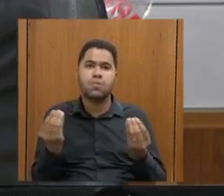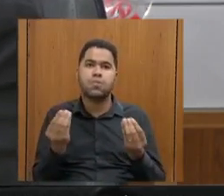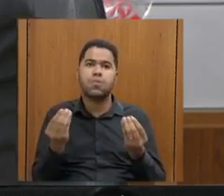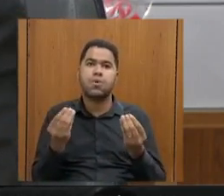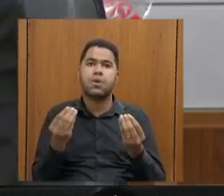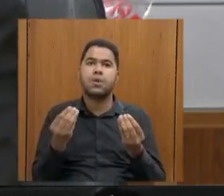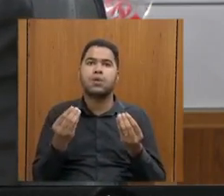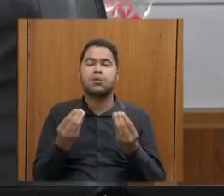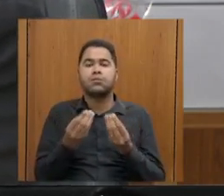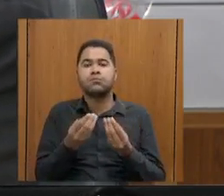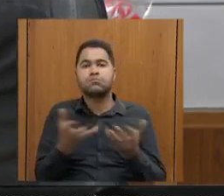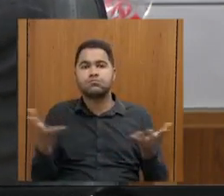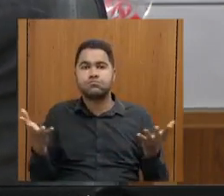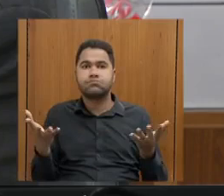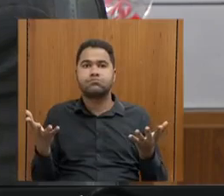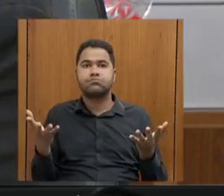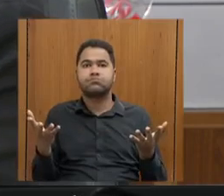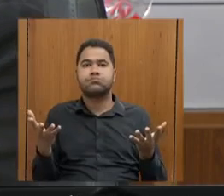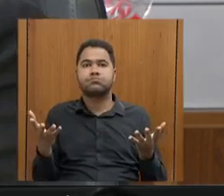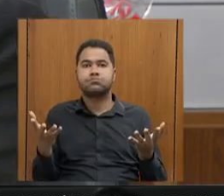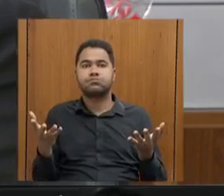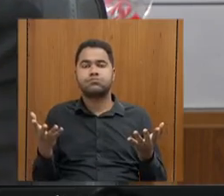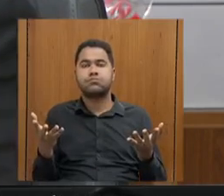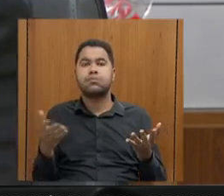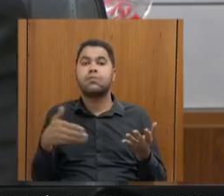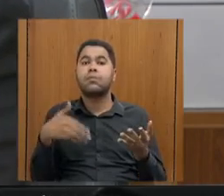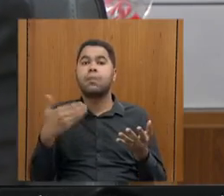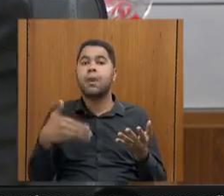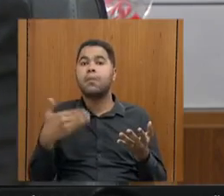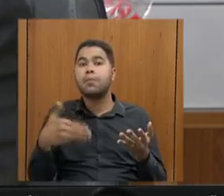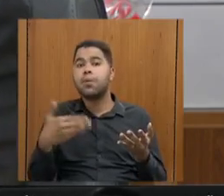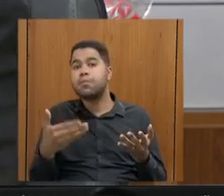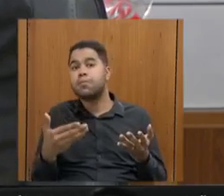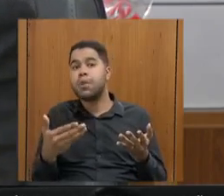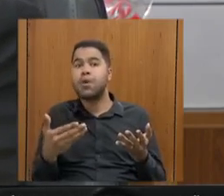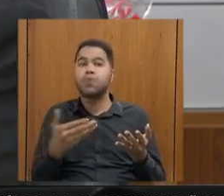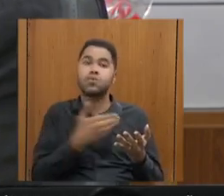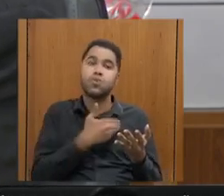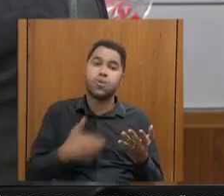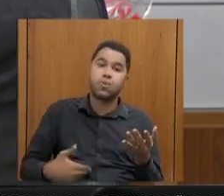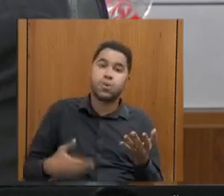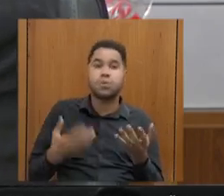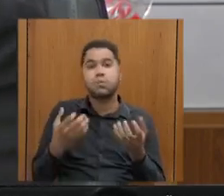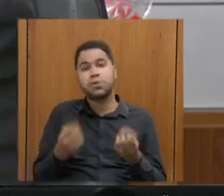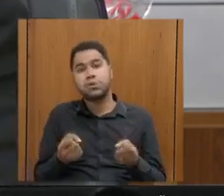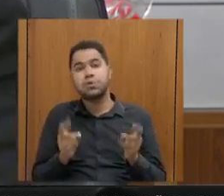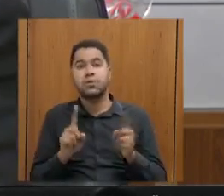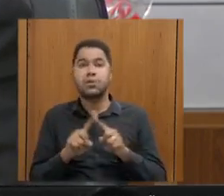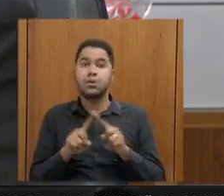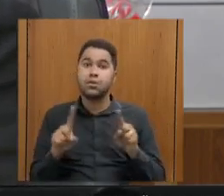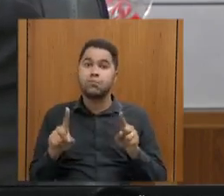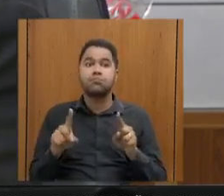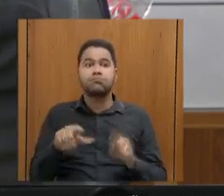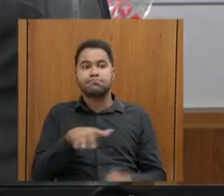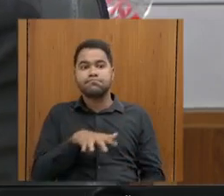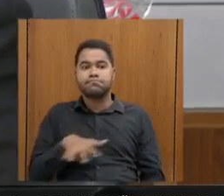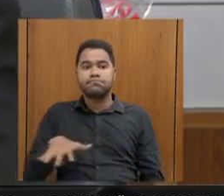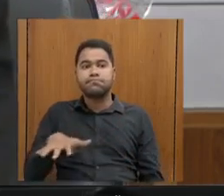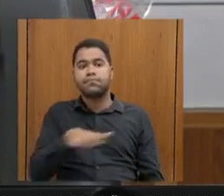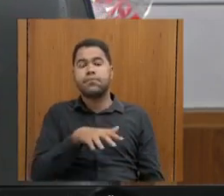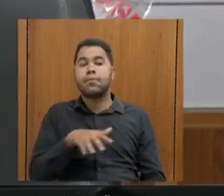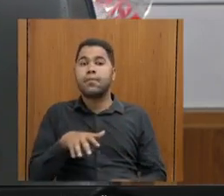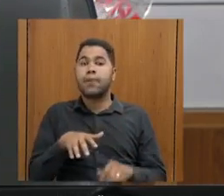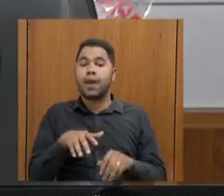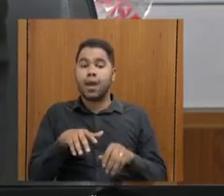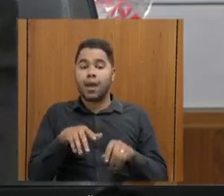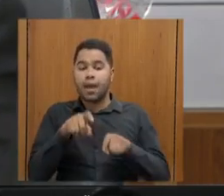geração distribuída pé sequenciada se ficou assim governo federal deixou não é mas abrir um espaço imenso para